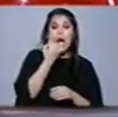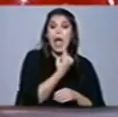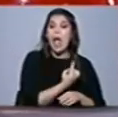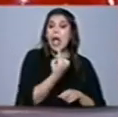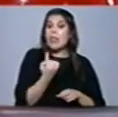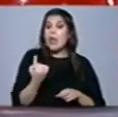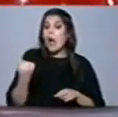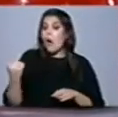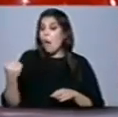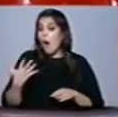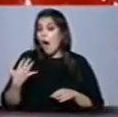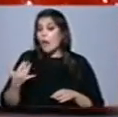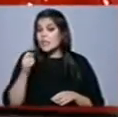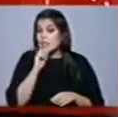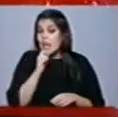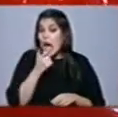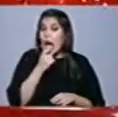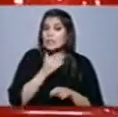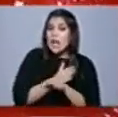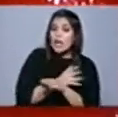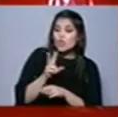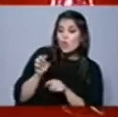seguinte quando o primeiro já estiver bem envolvido.